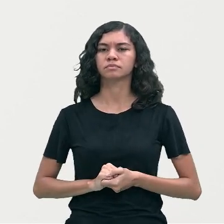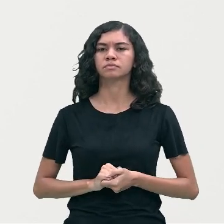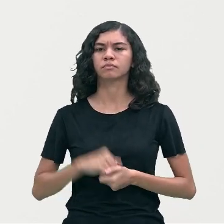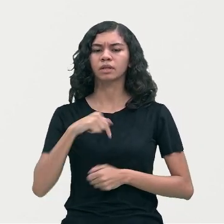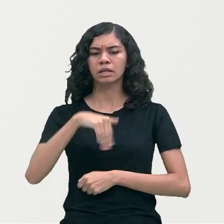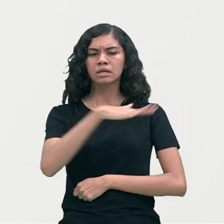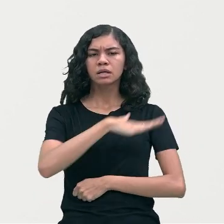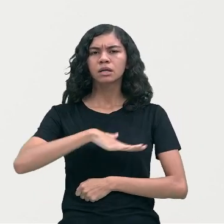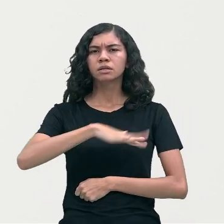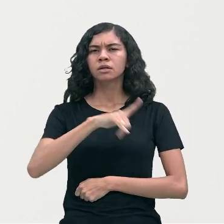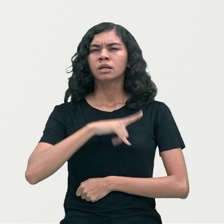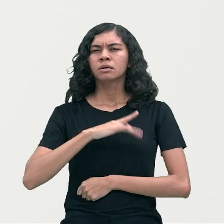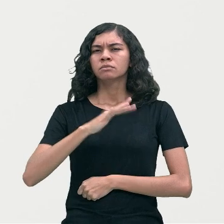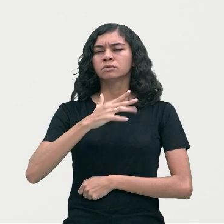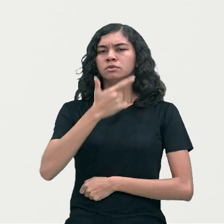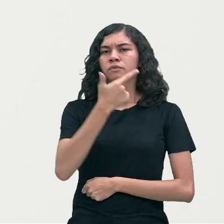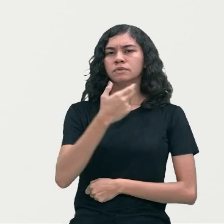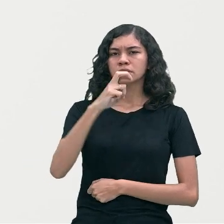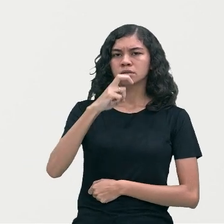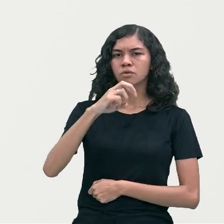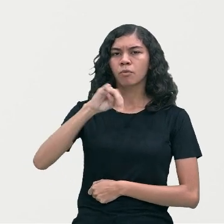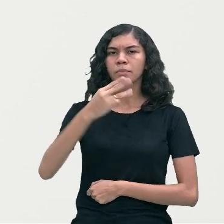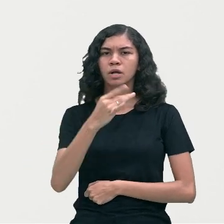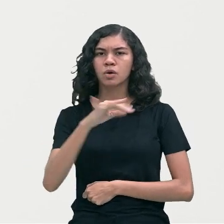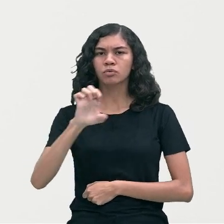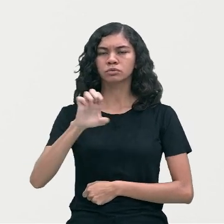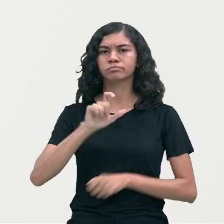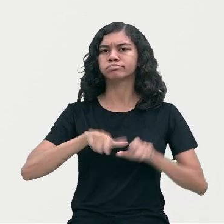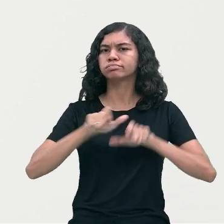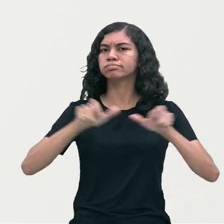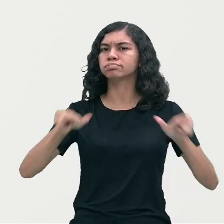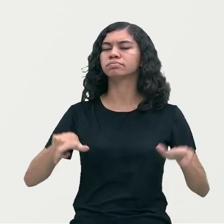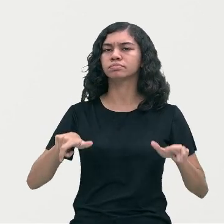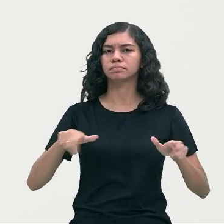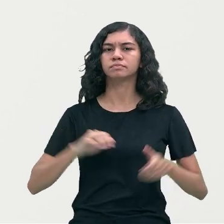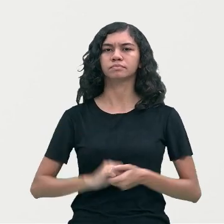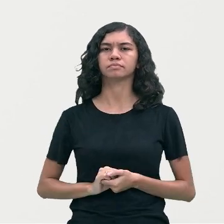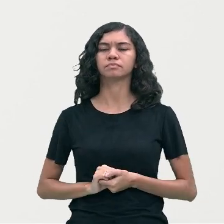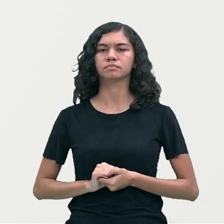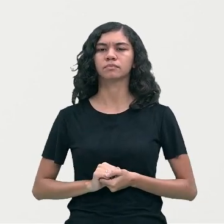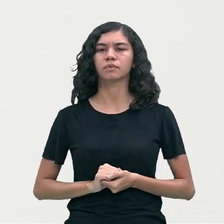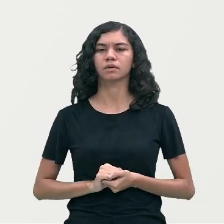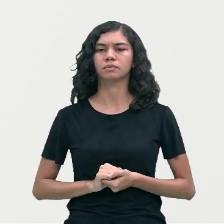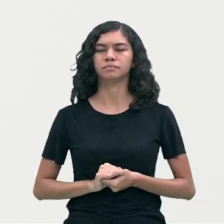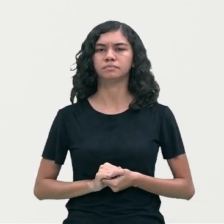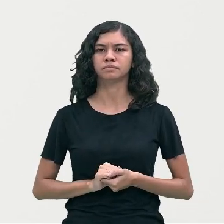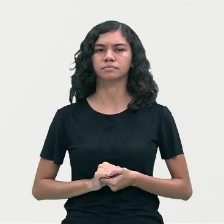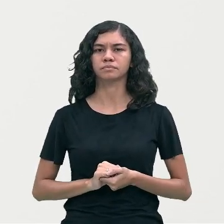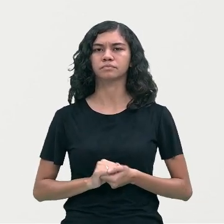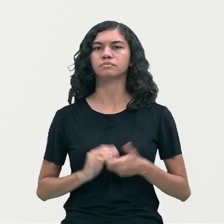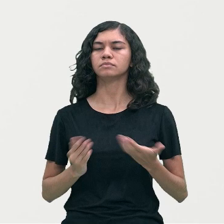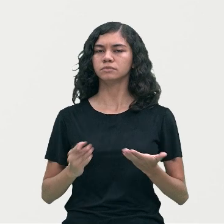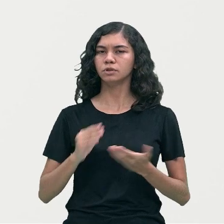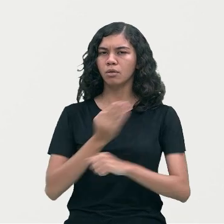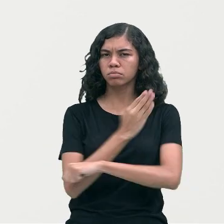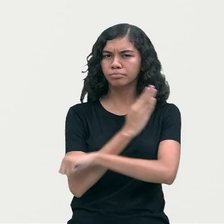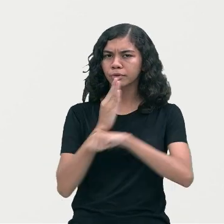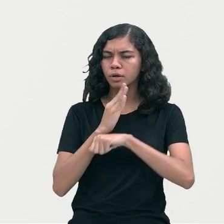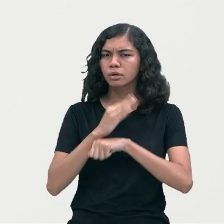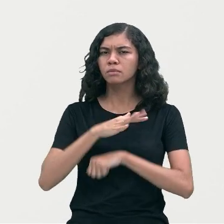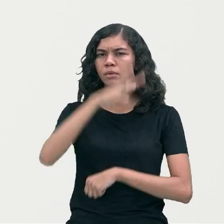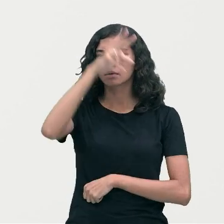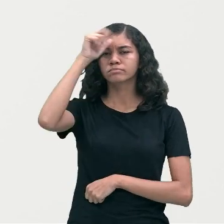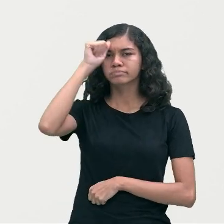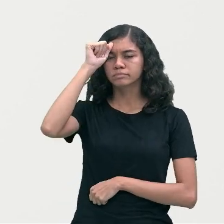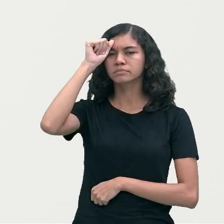25 milhões de pessoas. Então, a gente verifica que o bioma amazônico é muito importante para o Brasil e